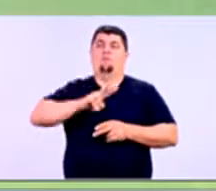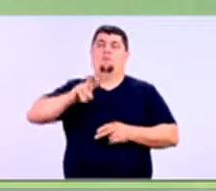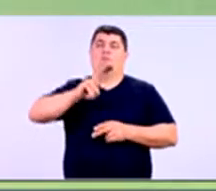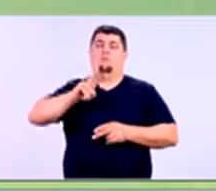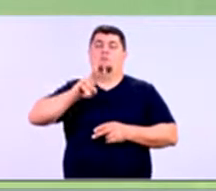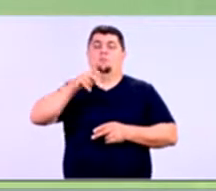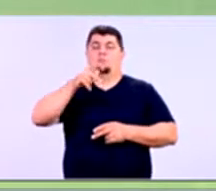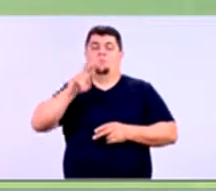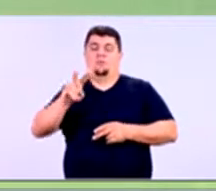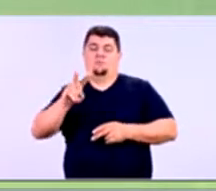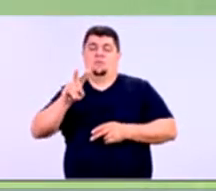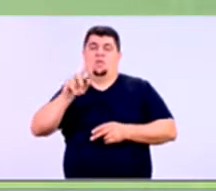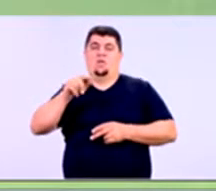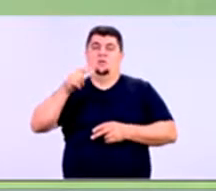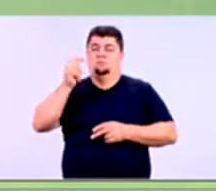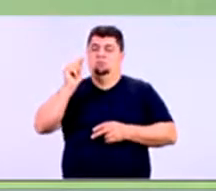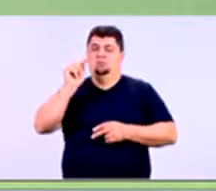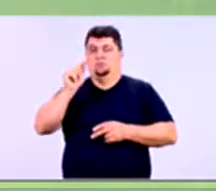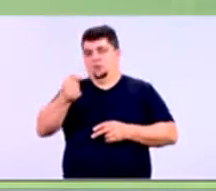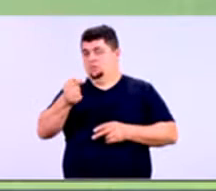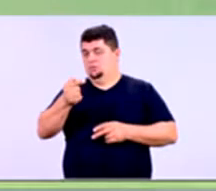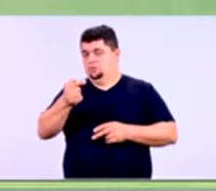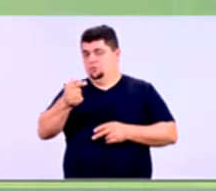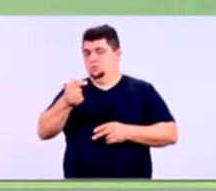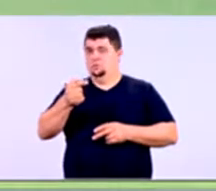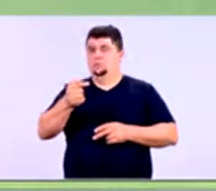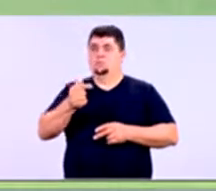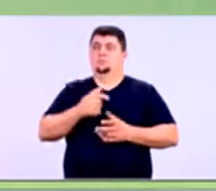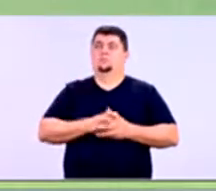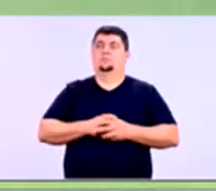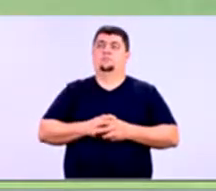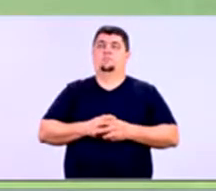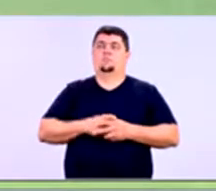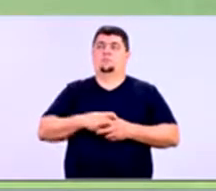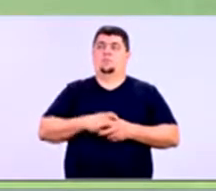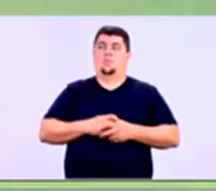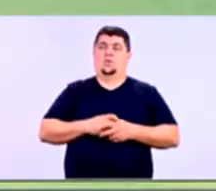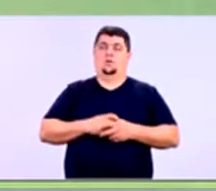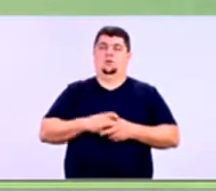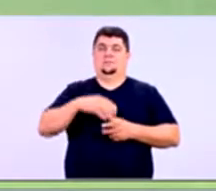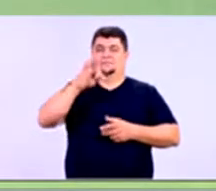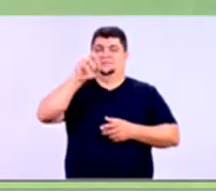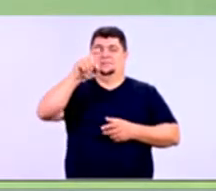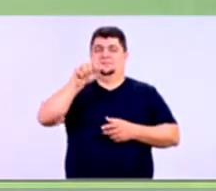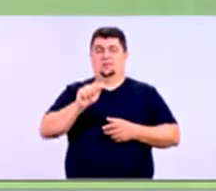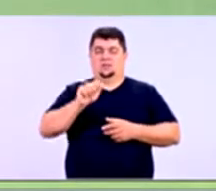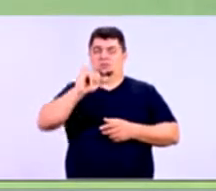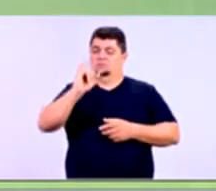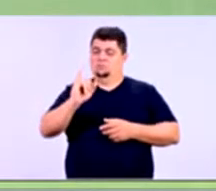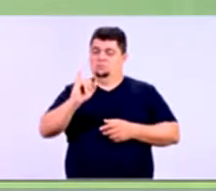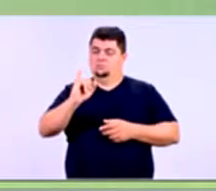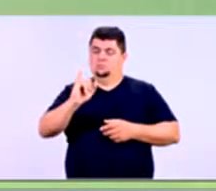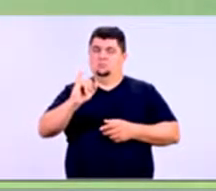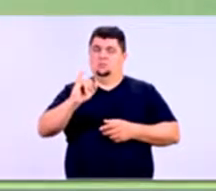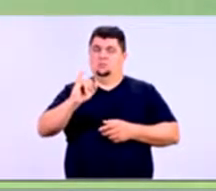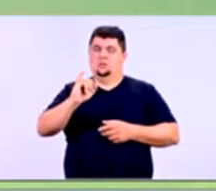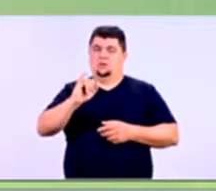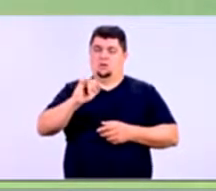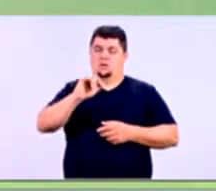presente, que é o capital, vai ser os R$7.000. A taxa, o I, ou